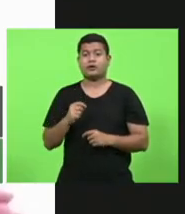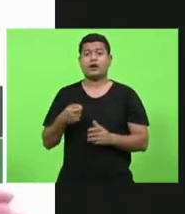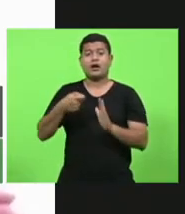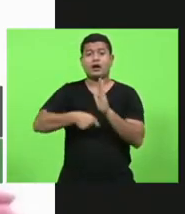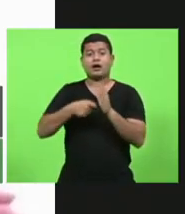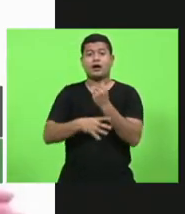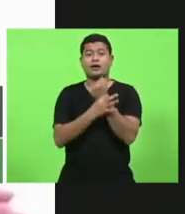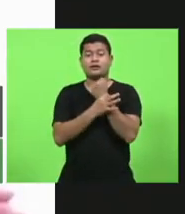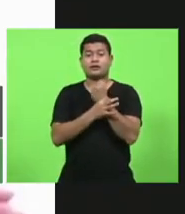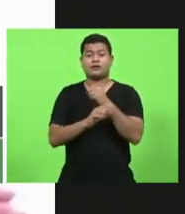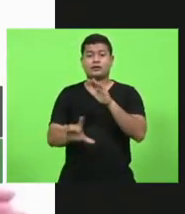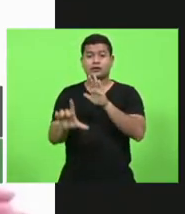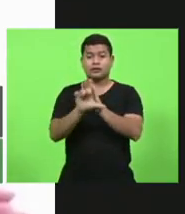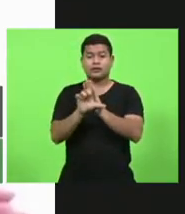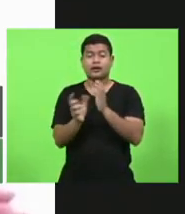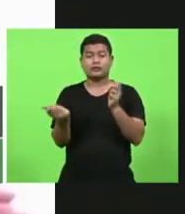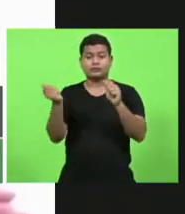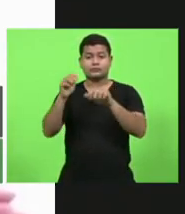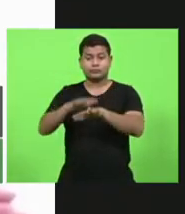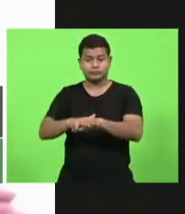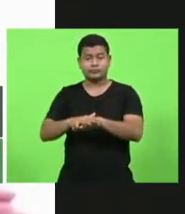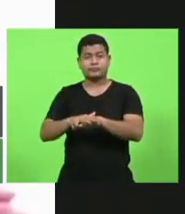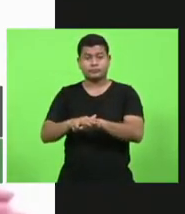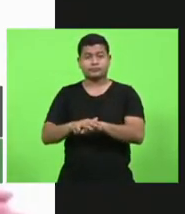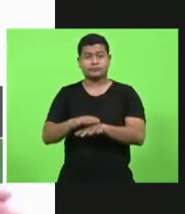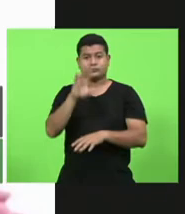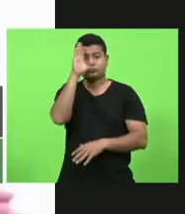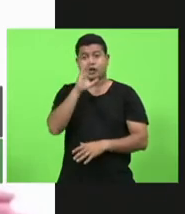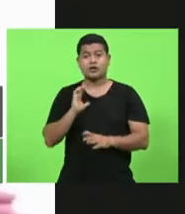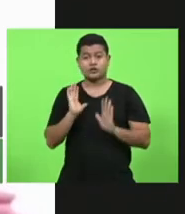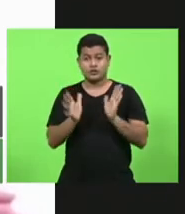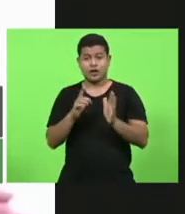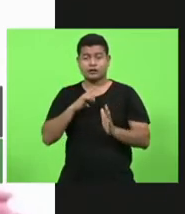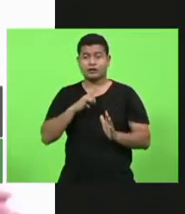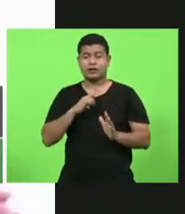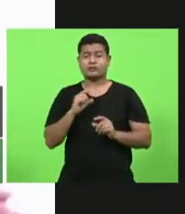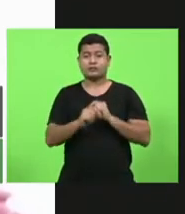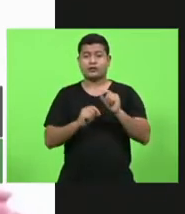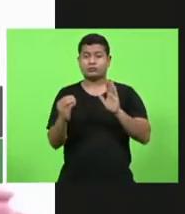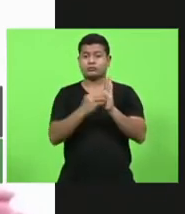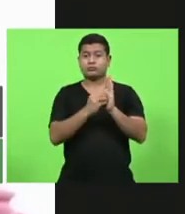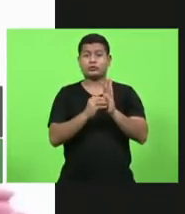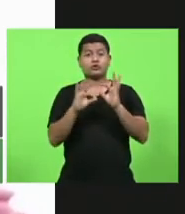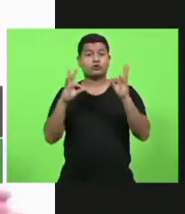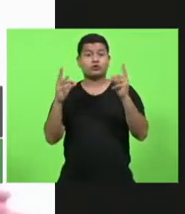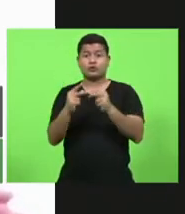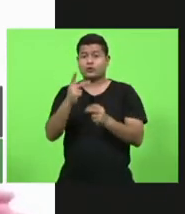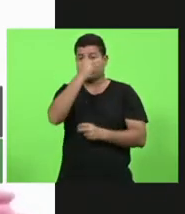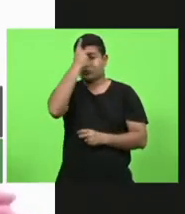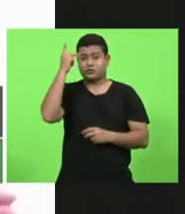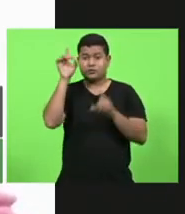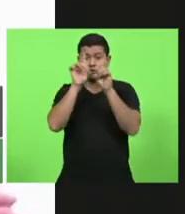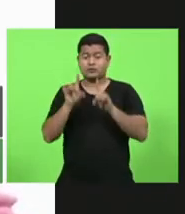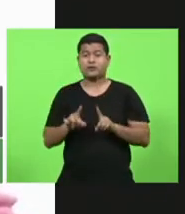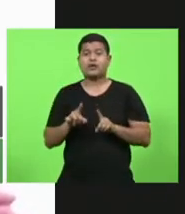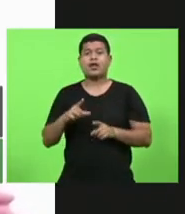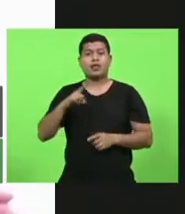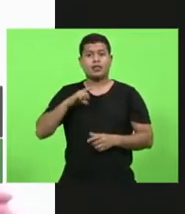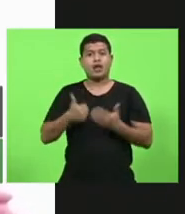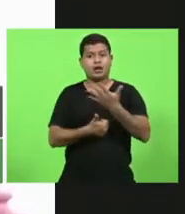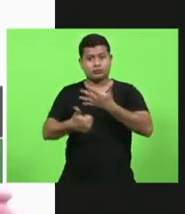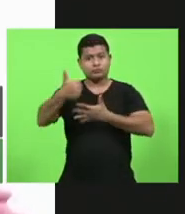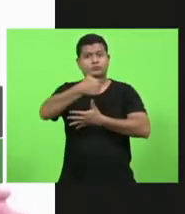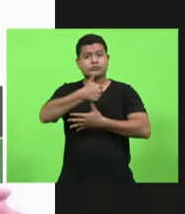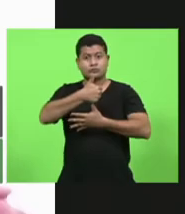Lei Brasileira de Inclusão. Lá já está previsto que todas as pessoas com deficiência elas têm a prioridade, e nas outras campanhas é